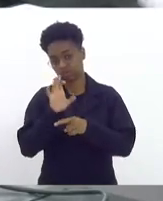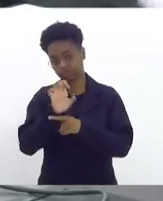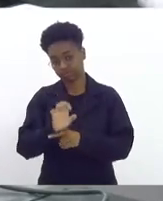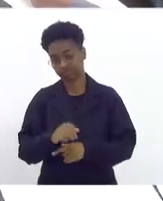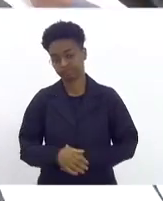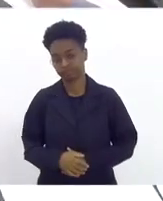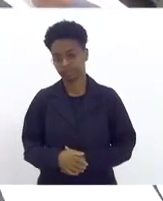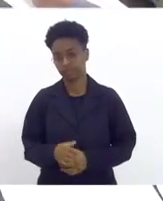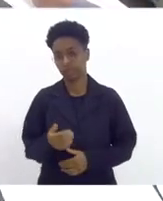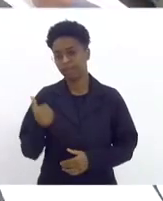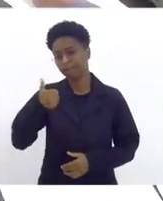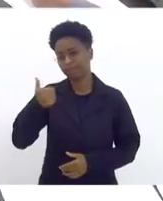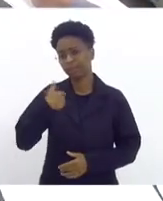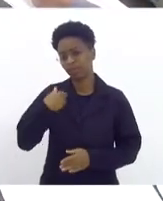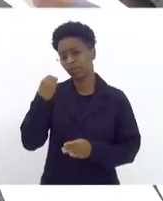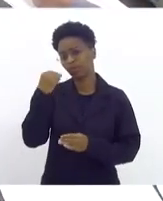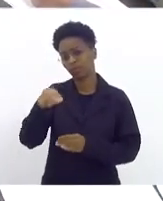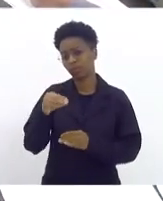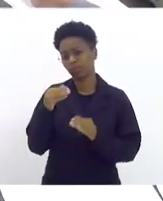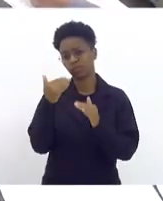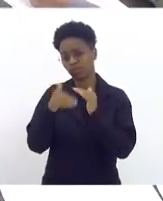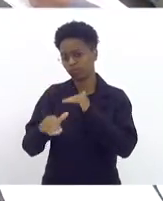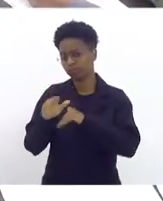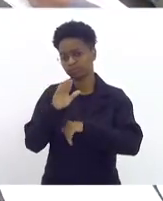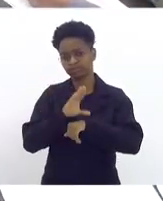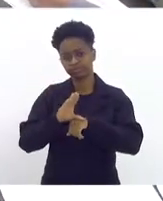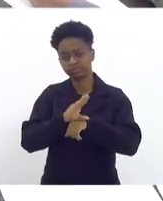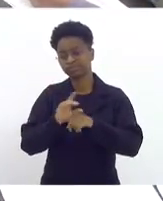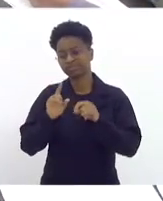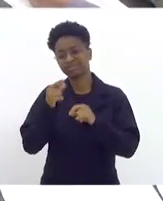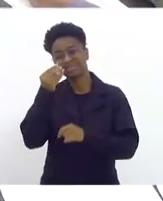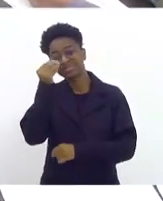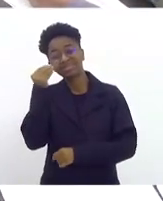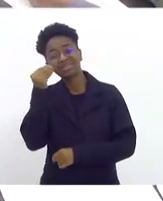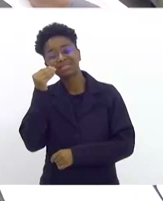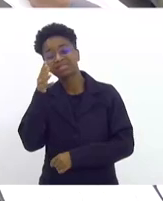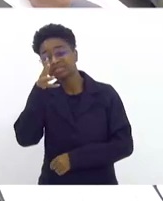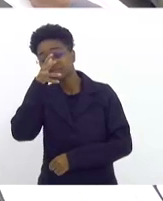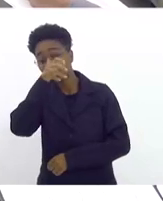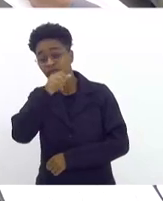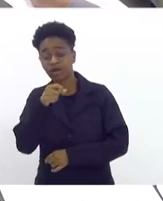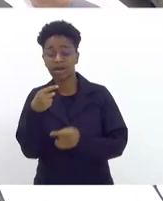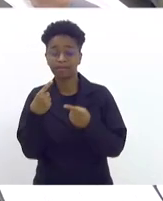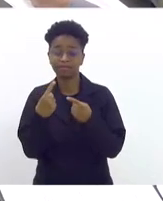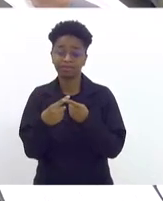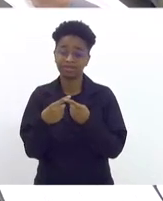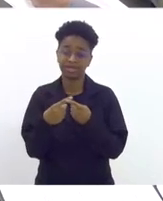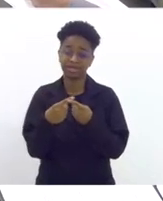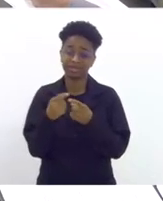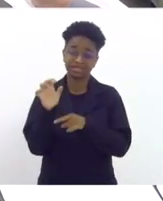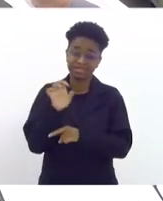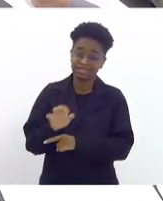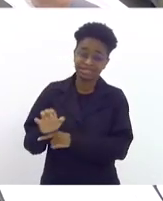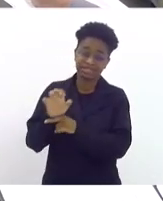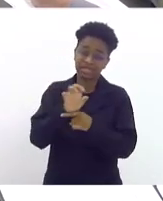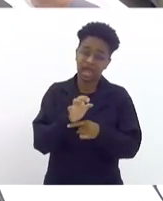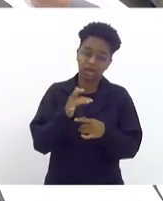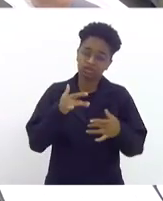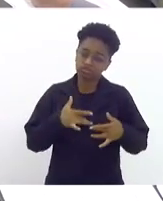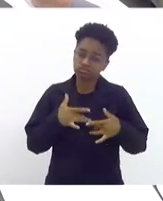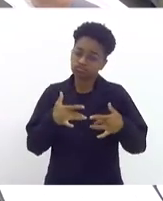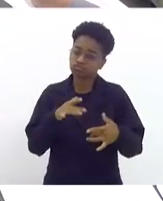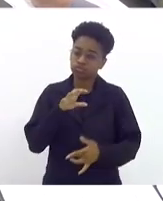Eu tinha dado até a inconstabilidade ele tem que salvar que pela é pela inoperança mesmo do estado pela amorosidade